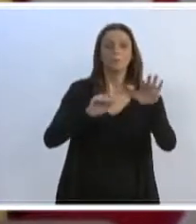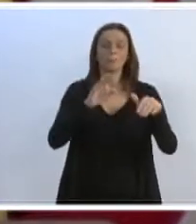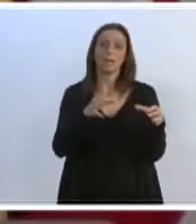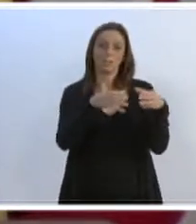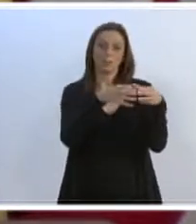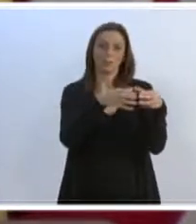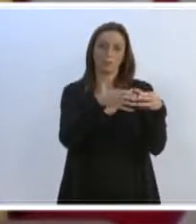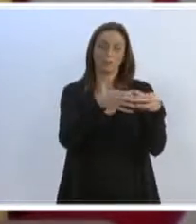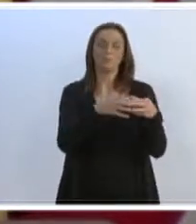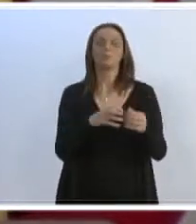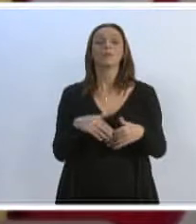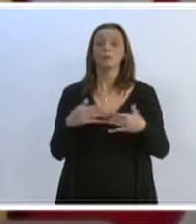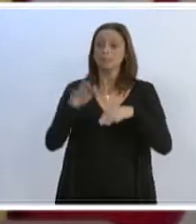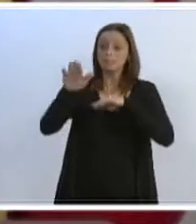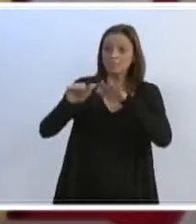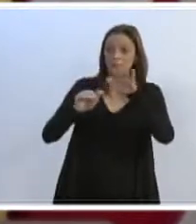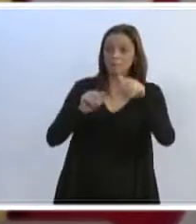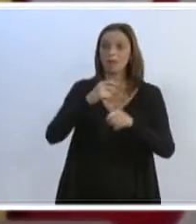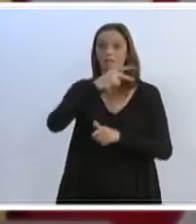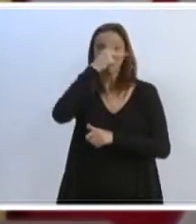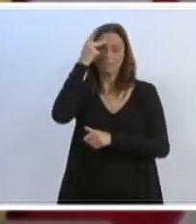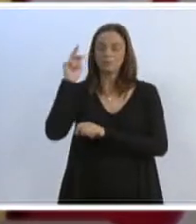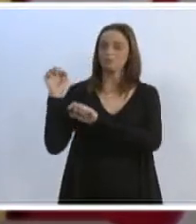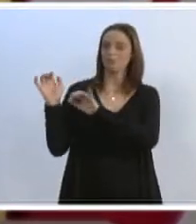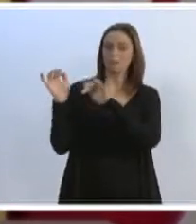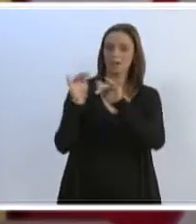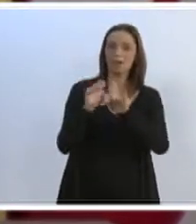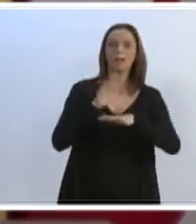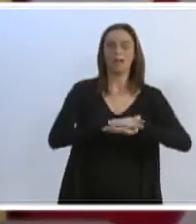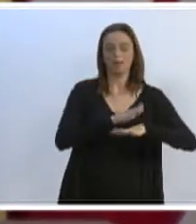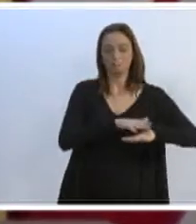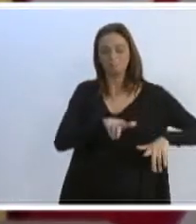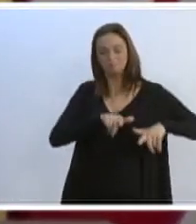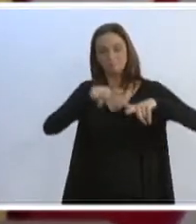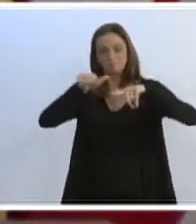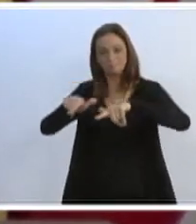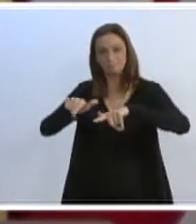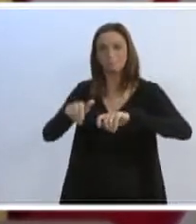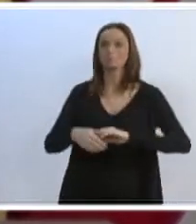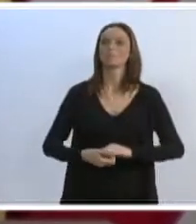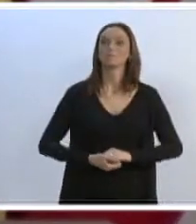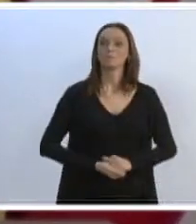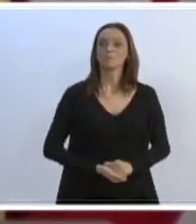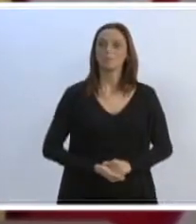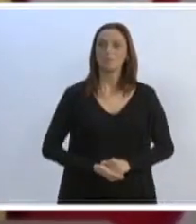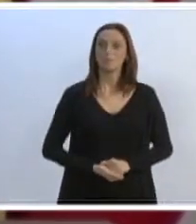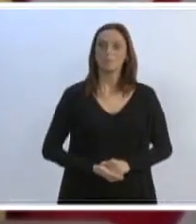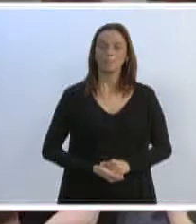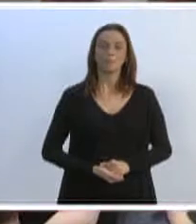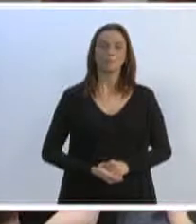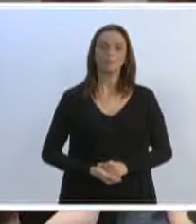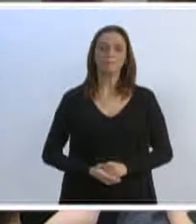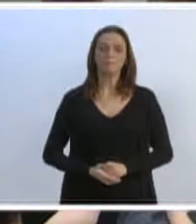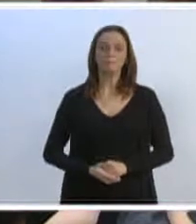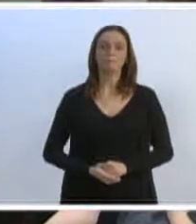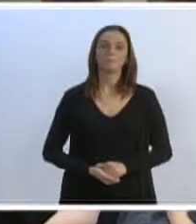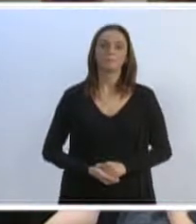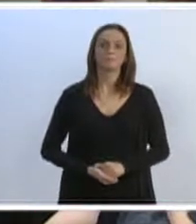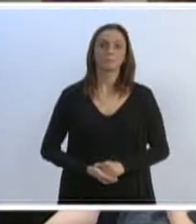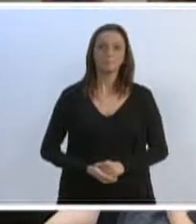meus antecessores na Fundação Cultural aqui presentes, professor Braulio, senhora Marlene Félix Lindwein, poeta Ivo